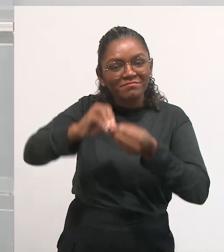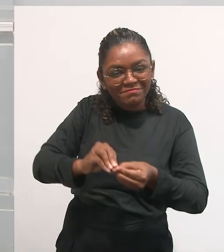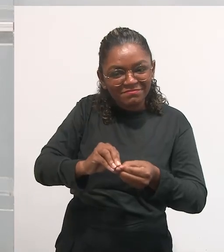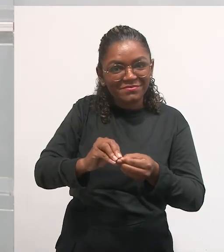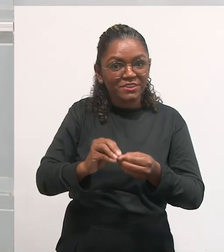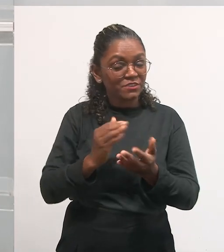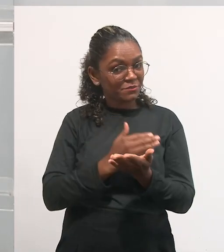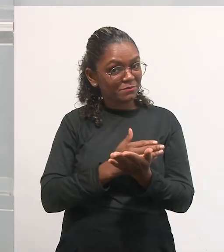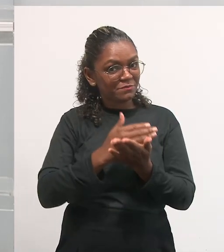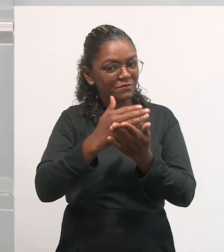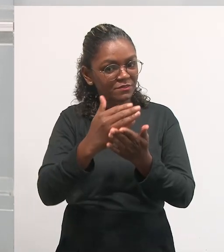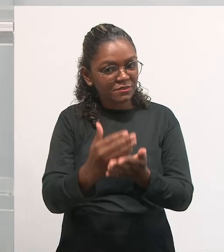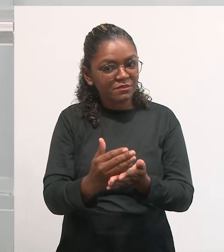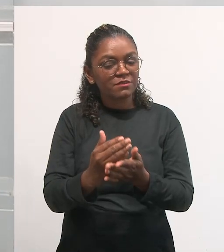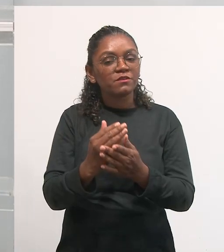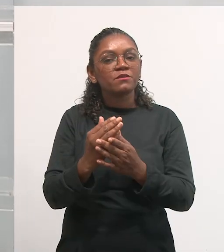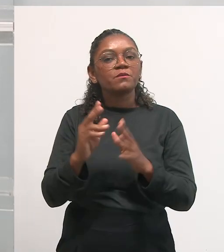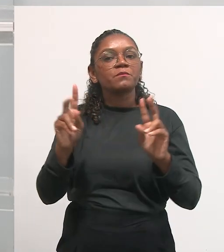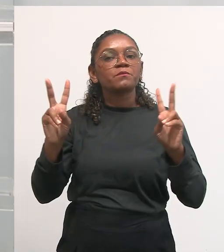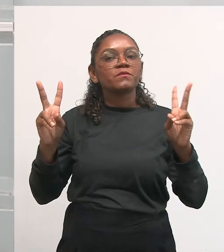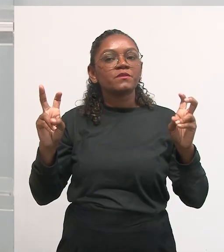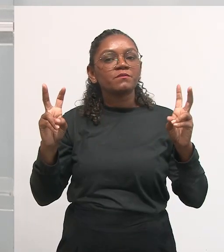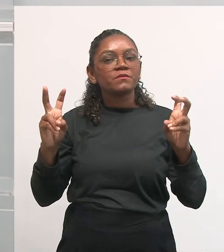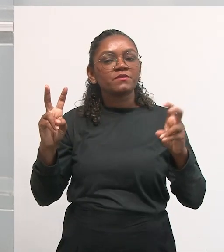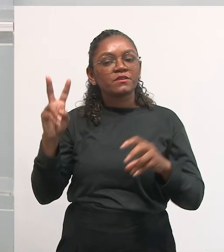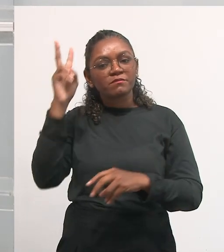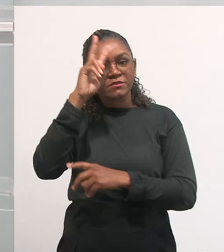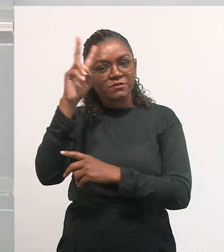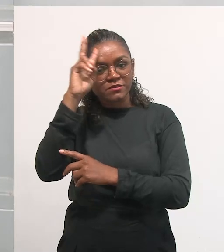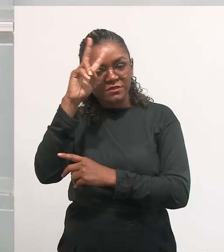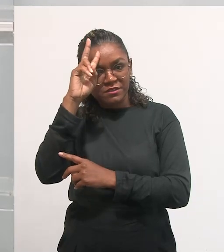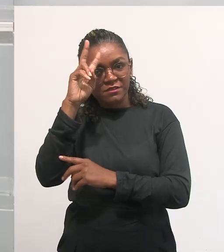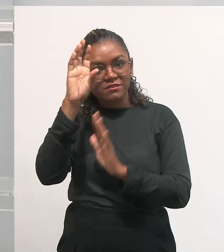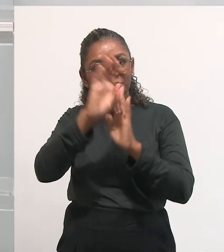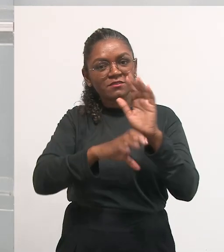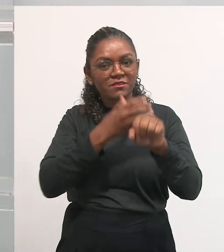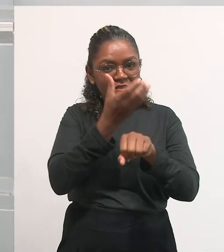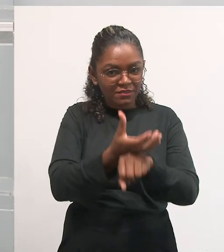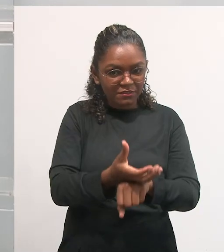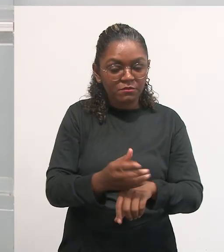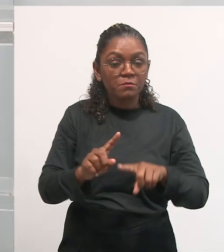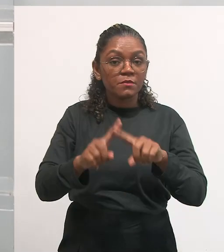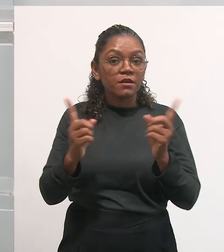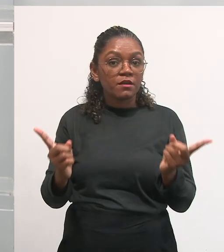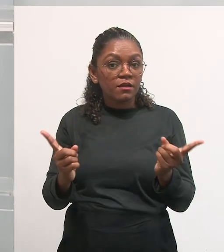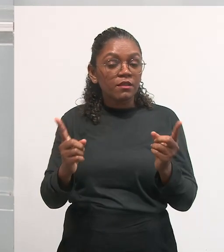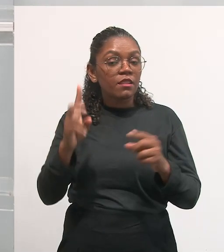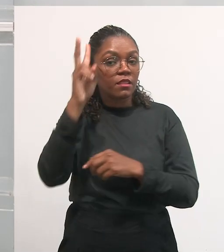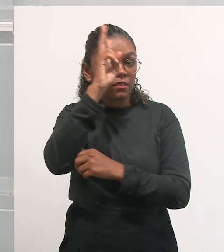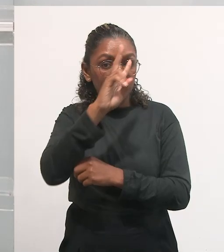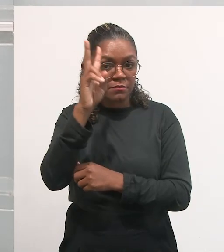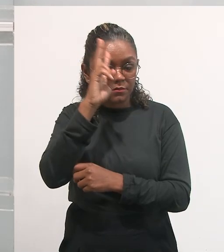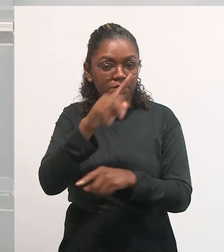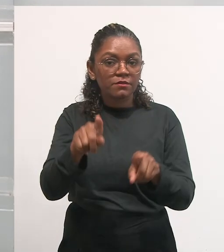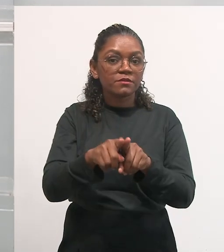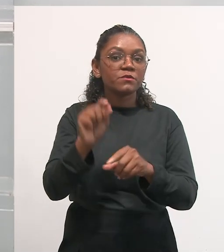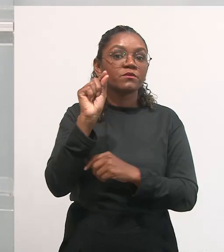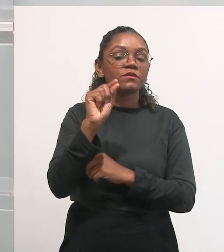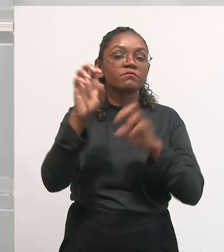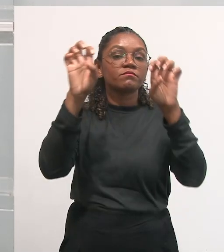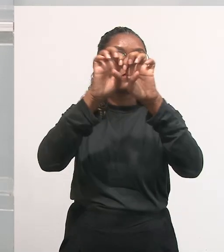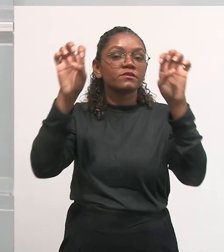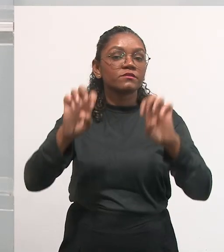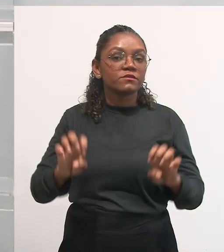iniciais para conceito e historicidade do currículo reforçando que tudo que a todo a estrutura do